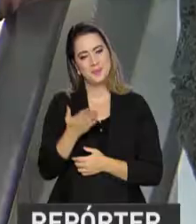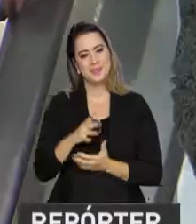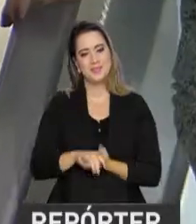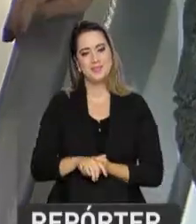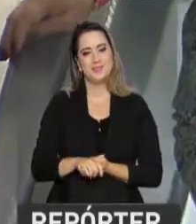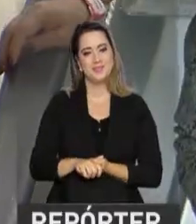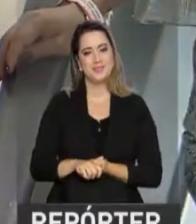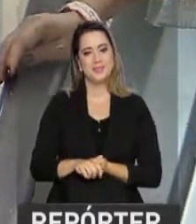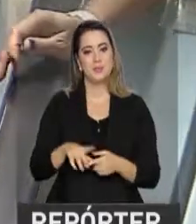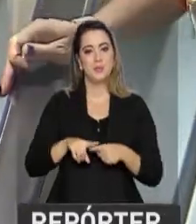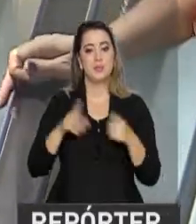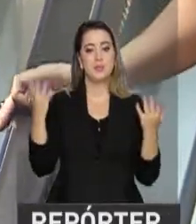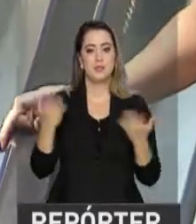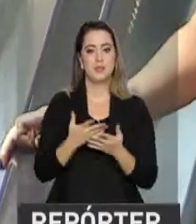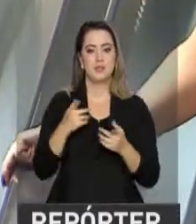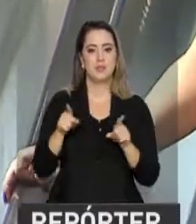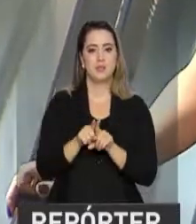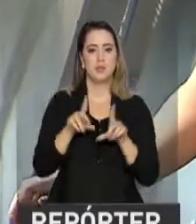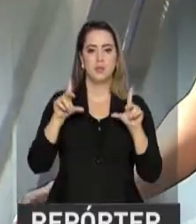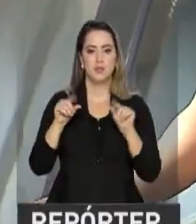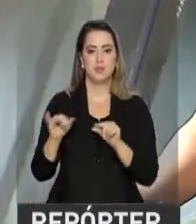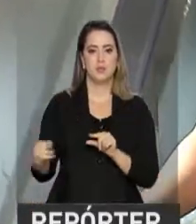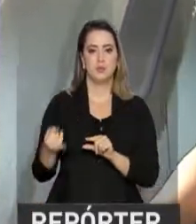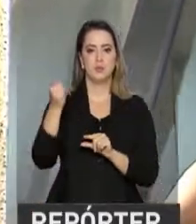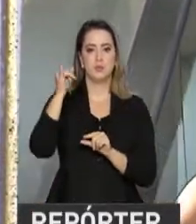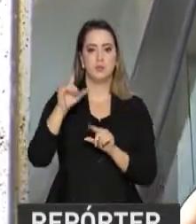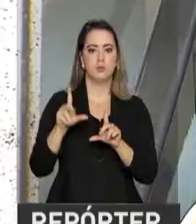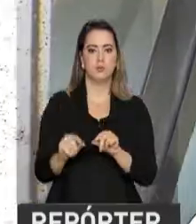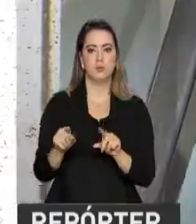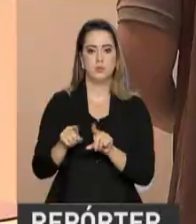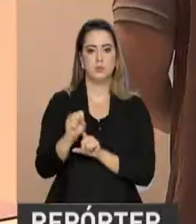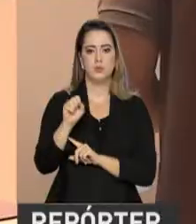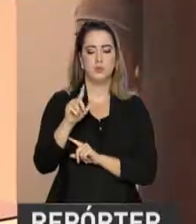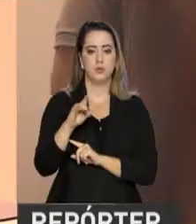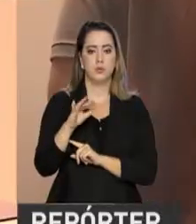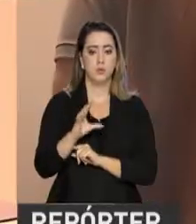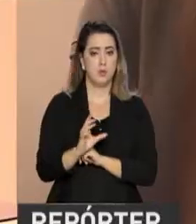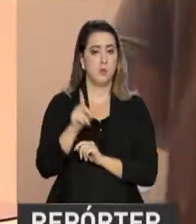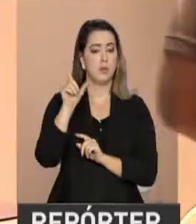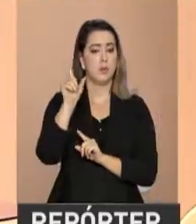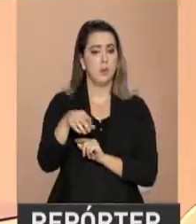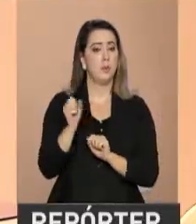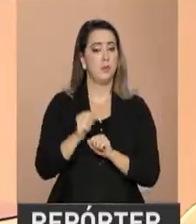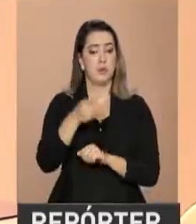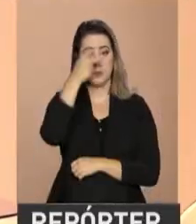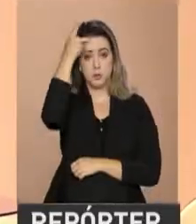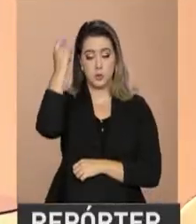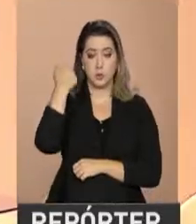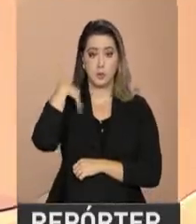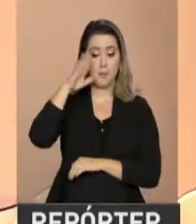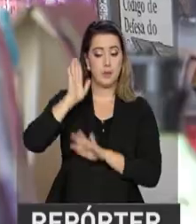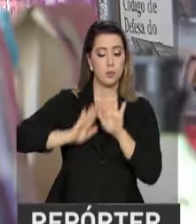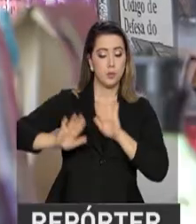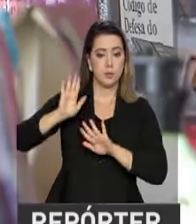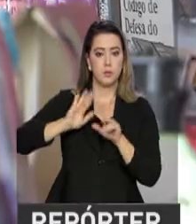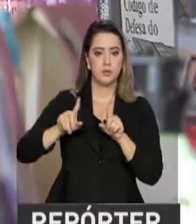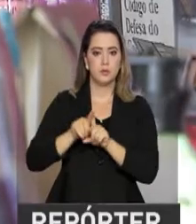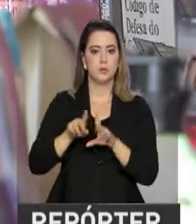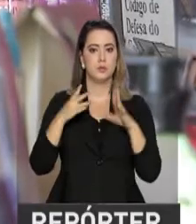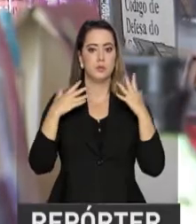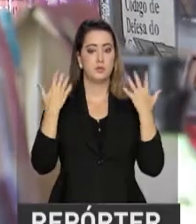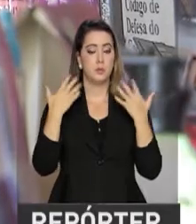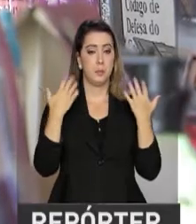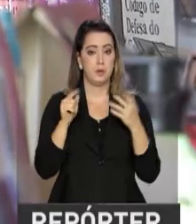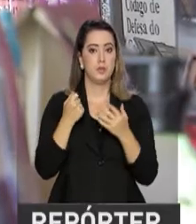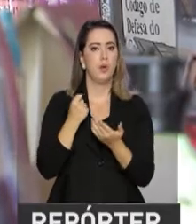mas agora com a redução da taxa básica de juros a selic pode ser que até os consumidores cautelosos se animem